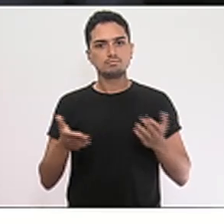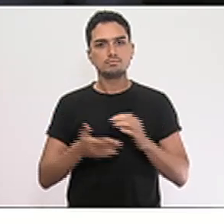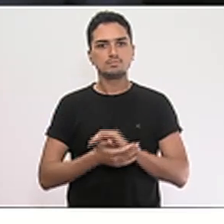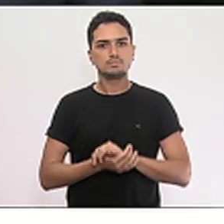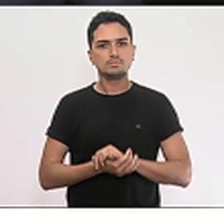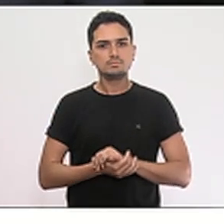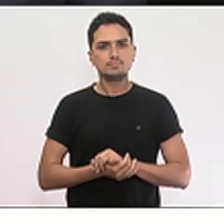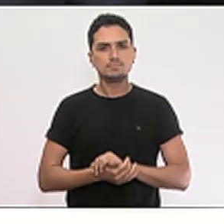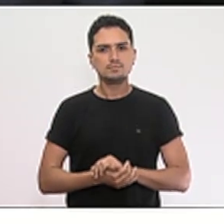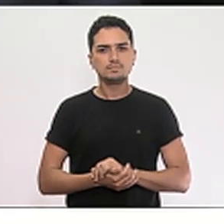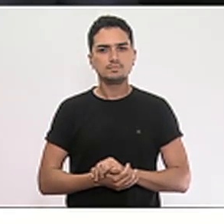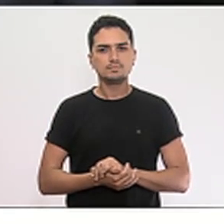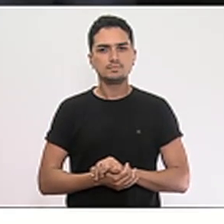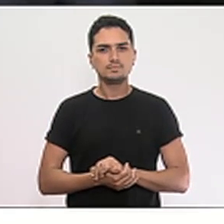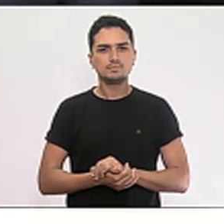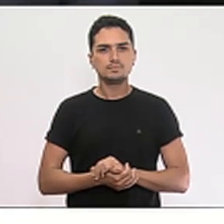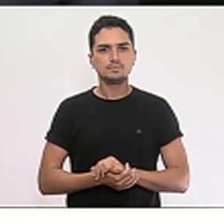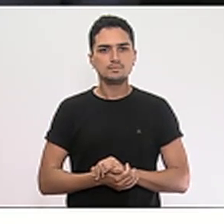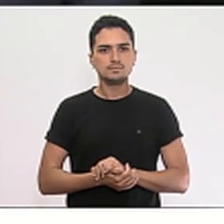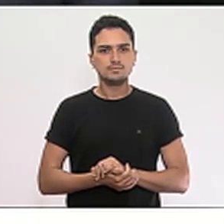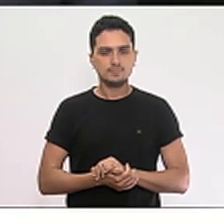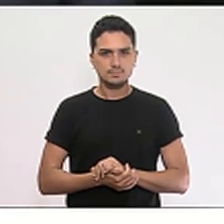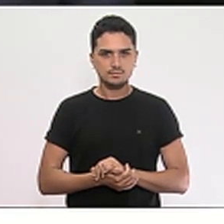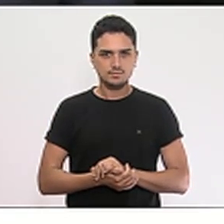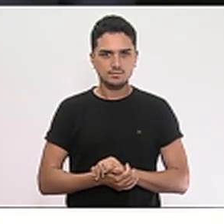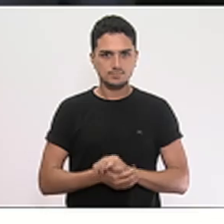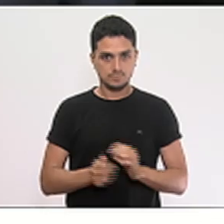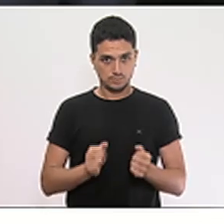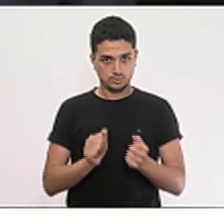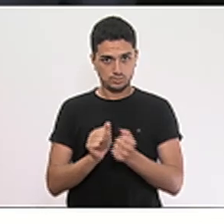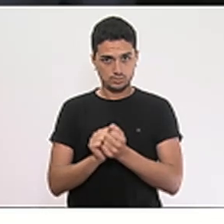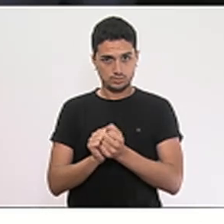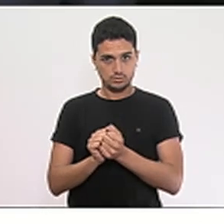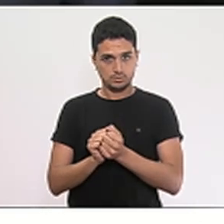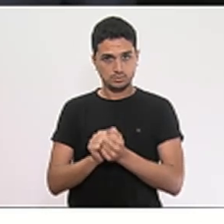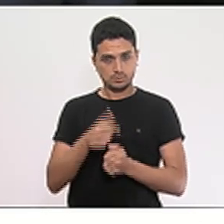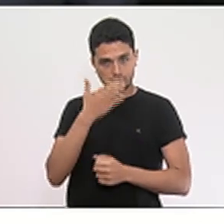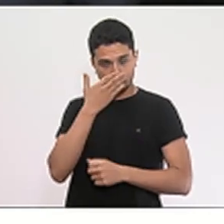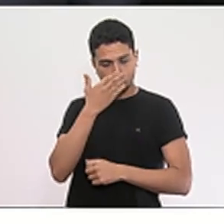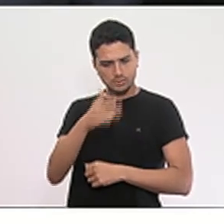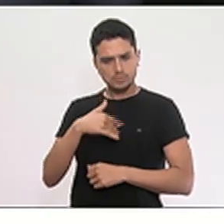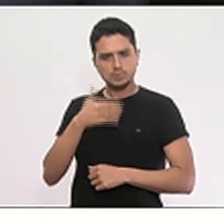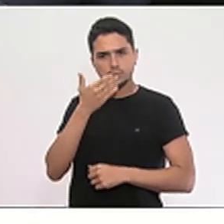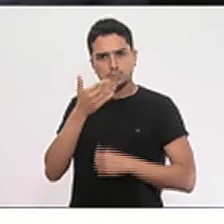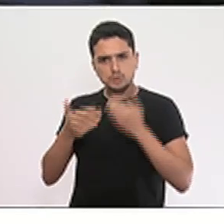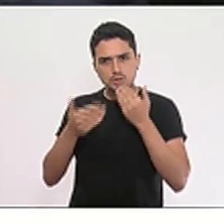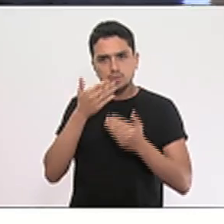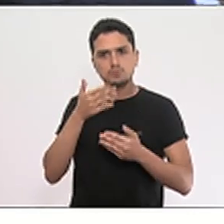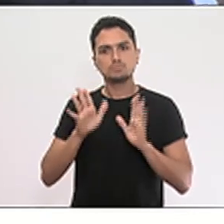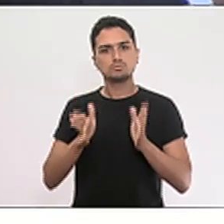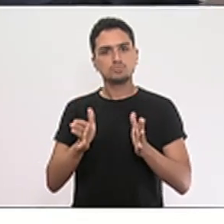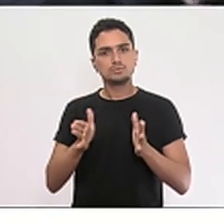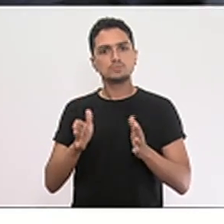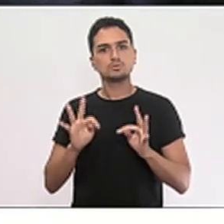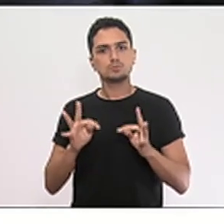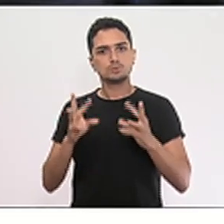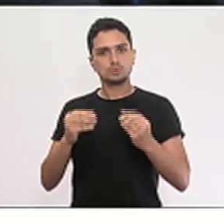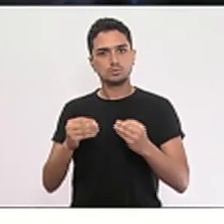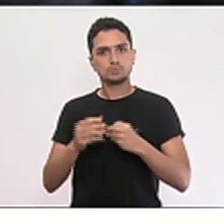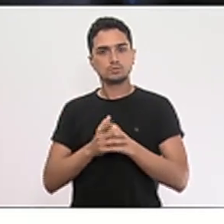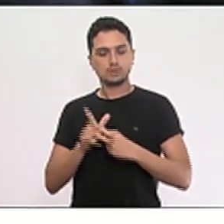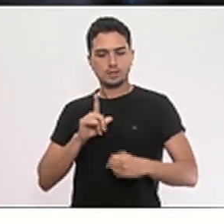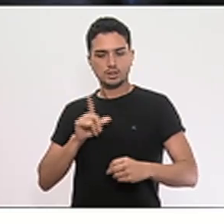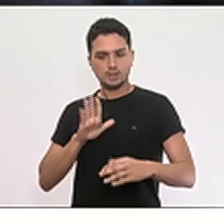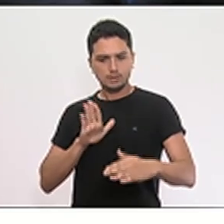todos vocês. Nós estamos, como frente, já requisitando todos os PLs que estão